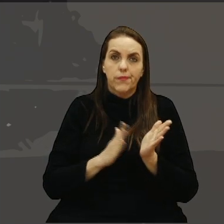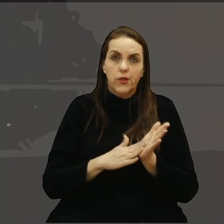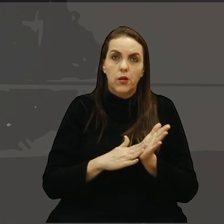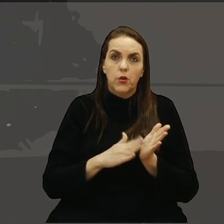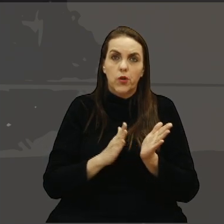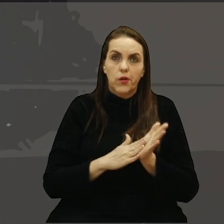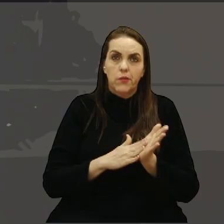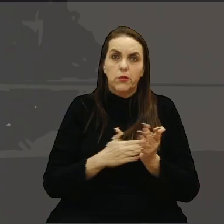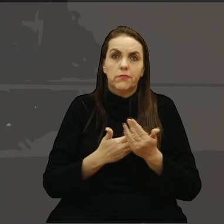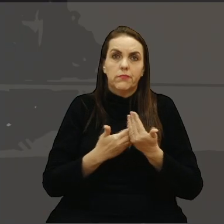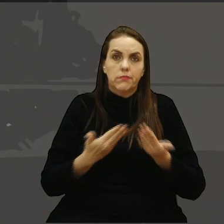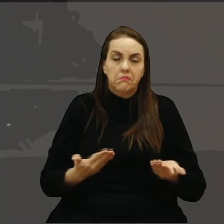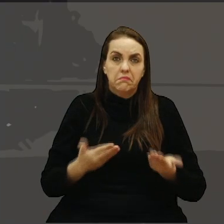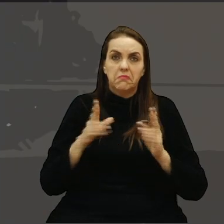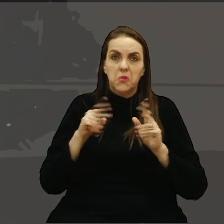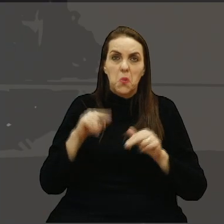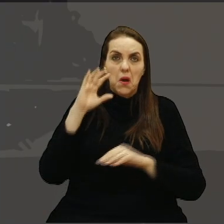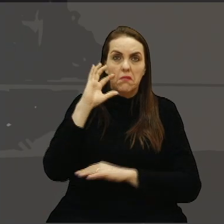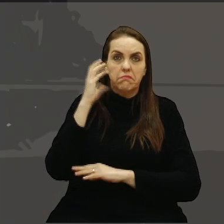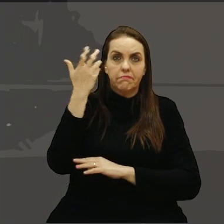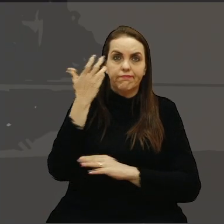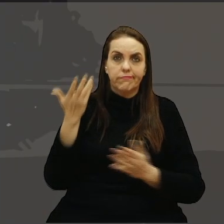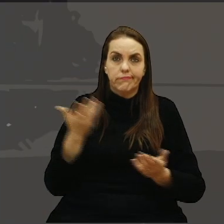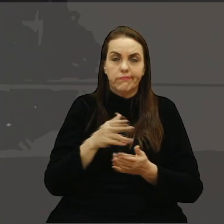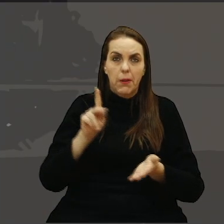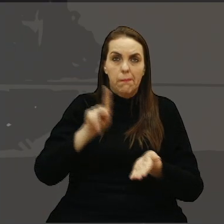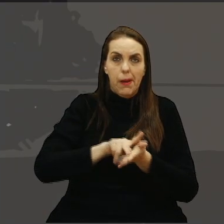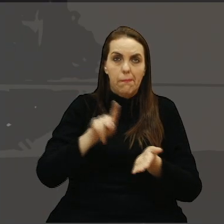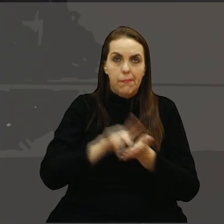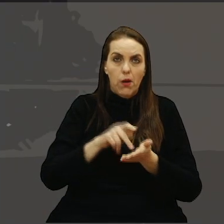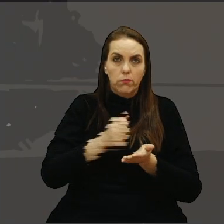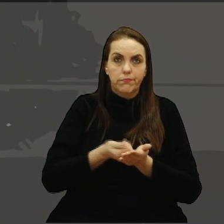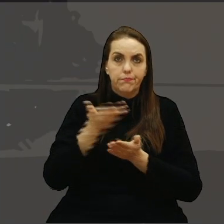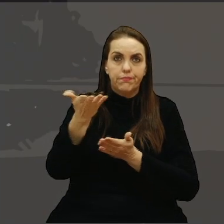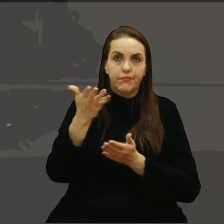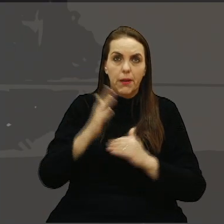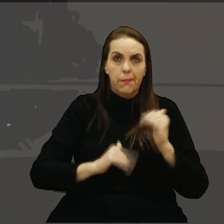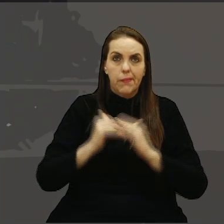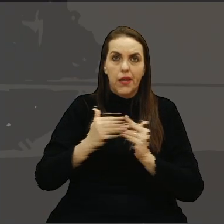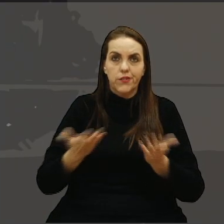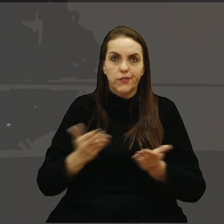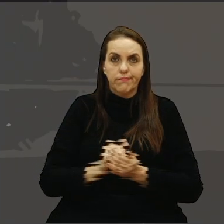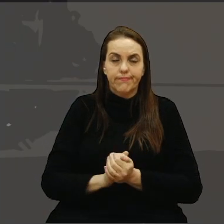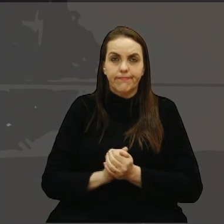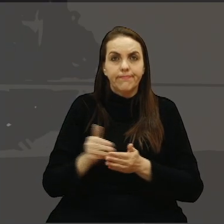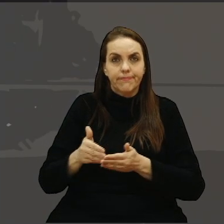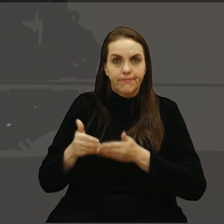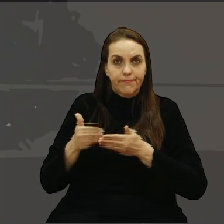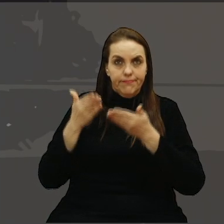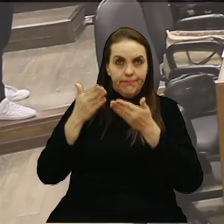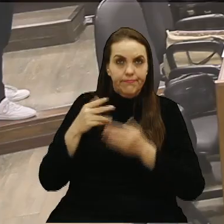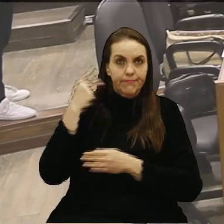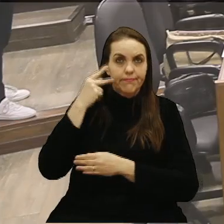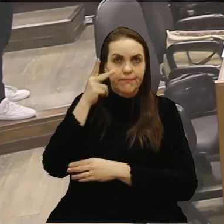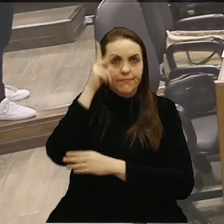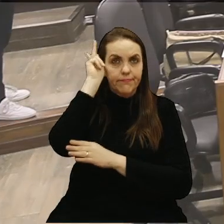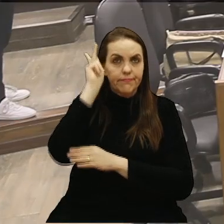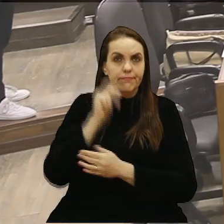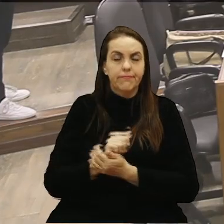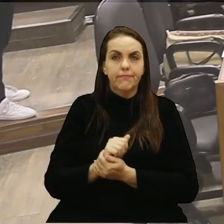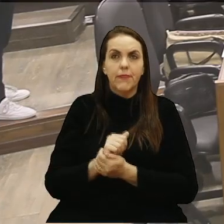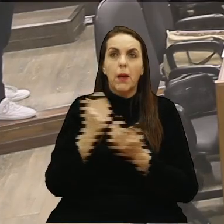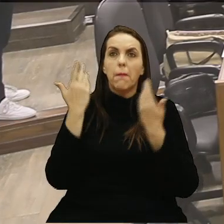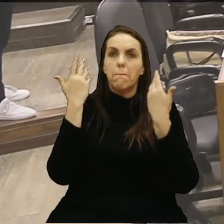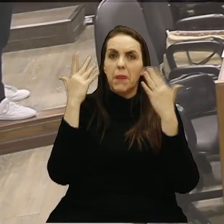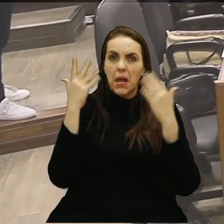parte, e as soluções não estão saindo do papel. Seu à parte, por gentileza, vereador Iago. Parabéns por